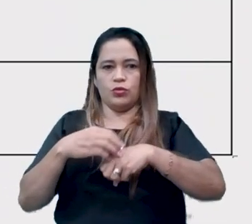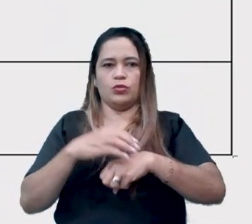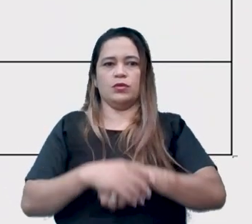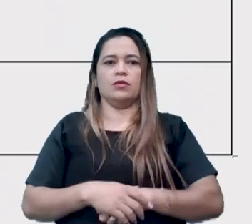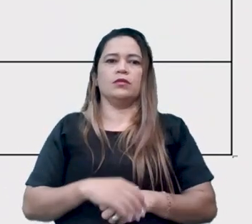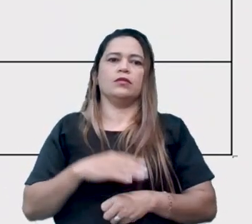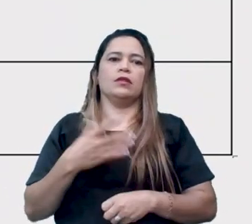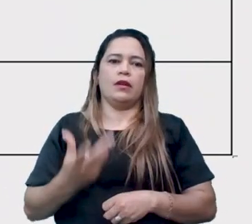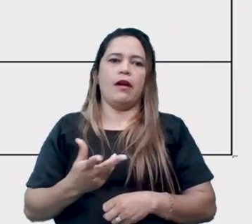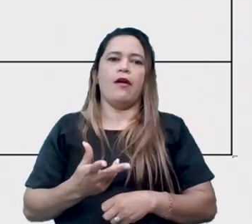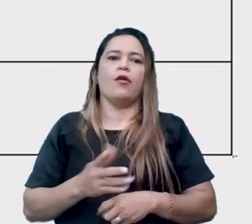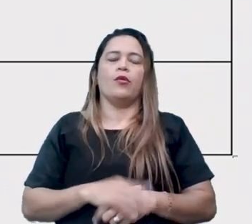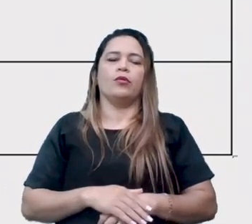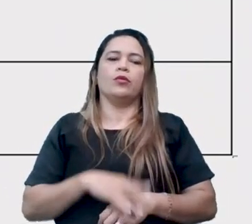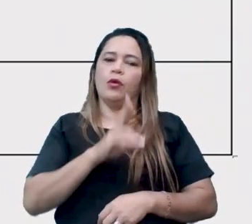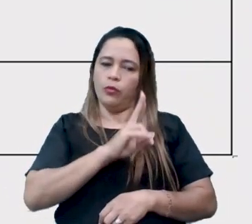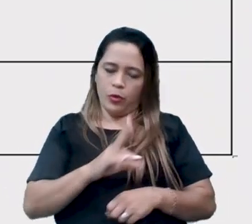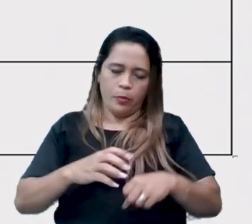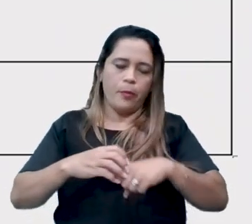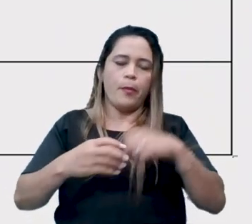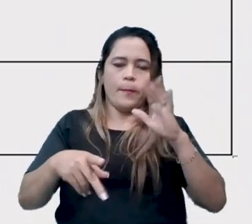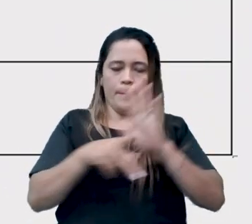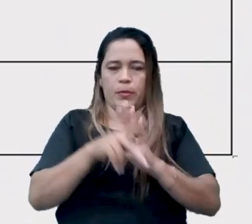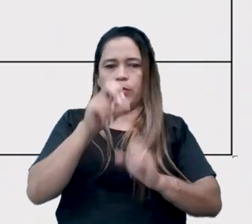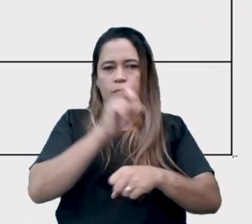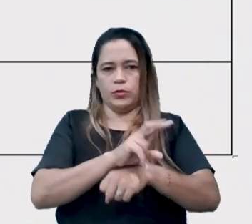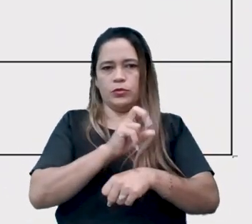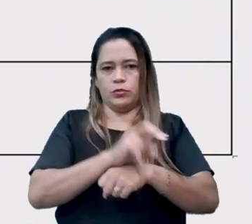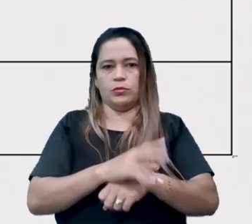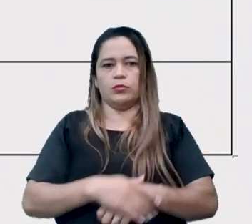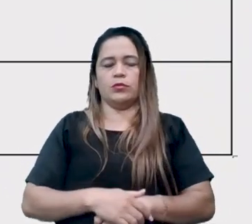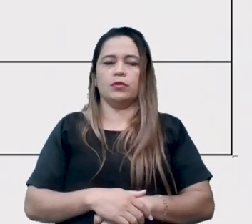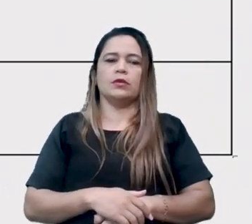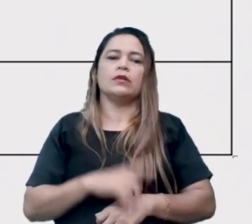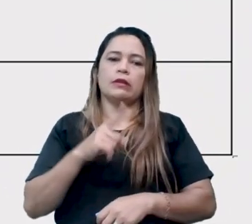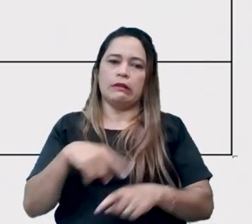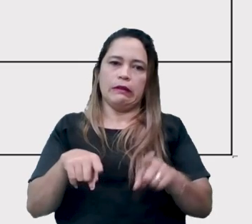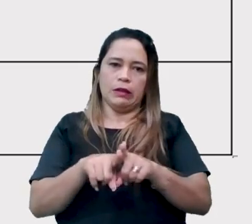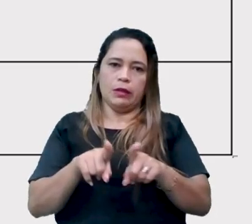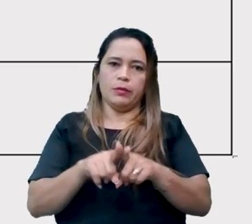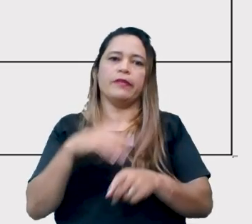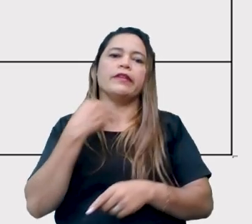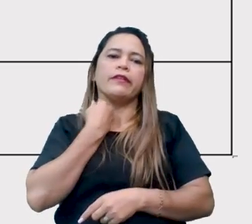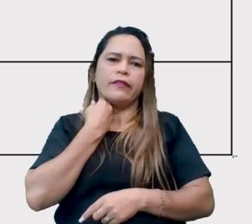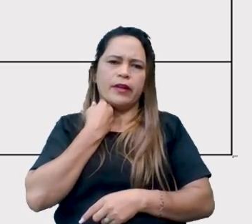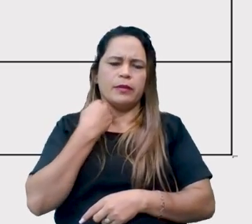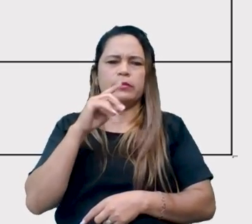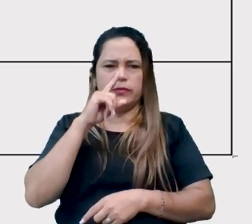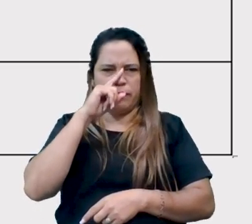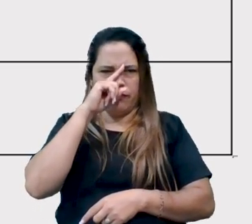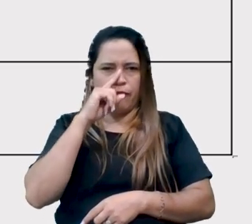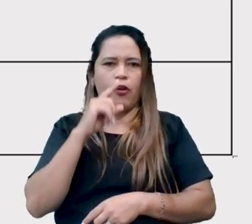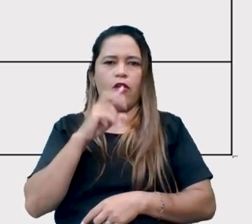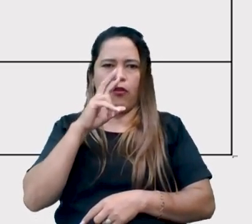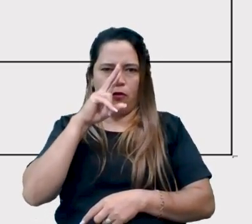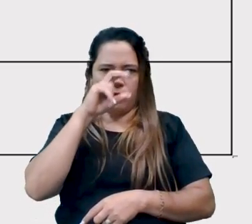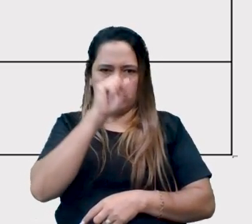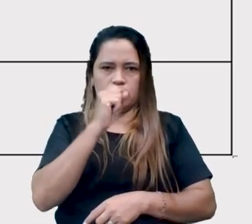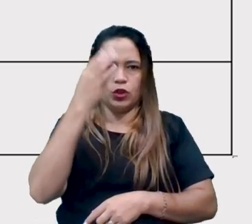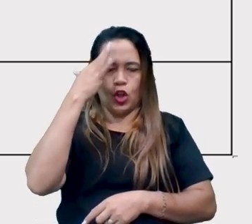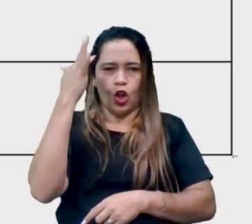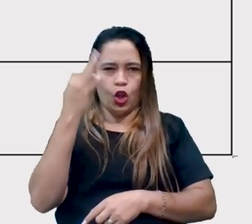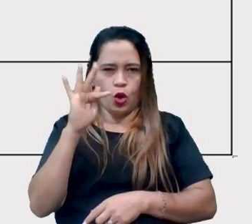Quem causa é um vírus chamado vírus da chikungunya. Esse vírus também vai causar febre alta, também vai causar dor